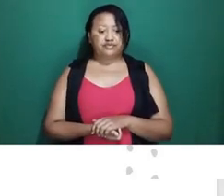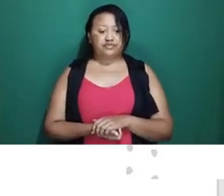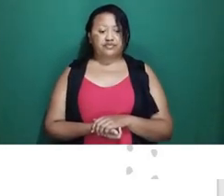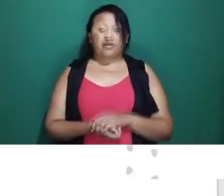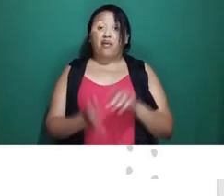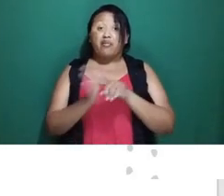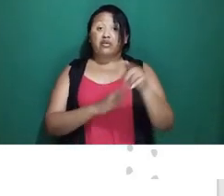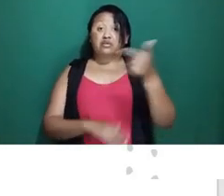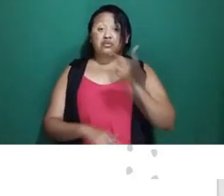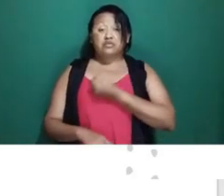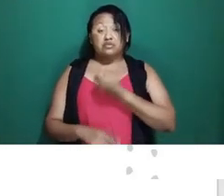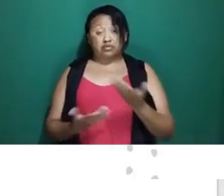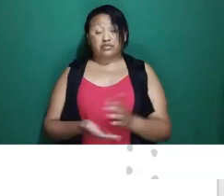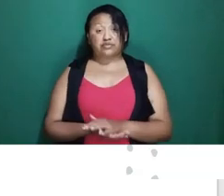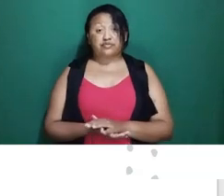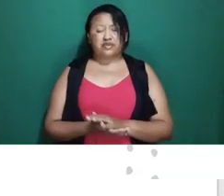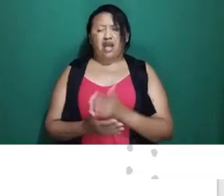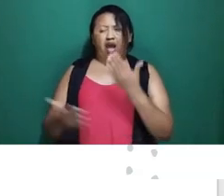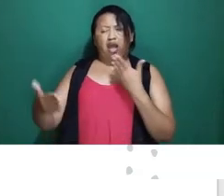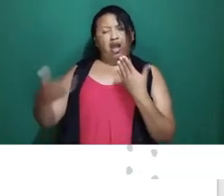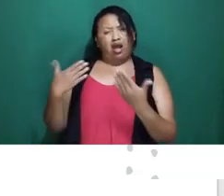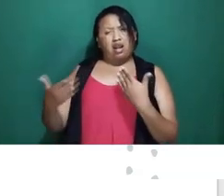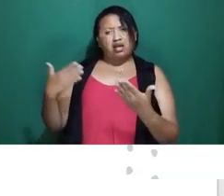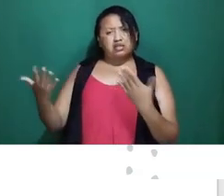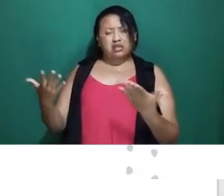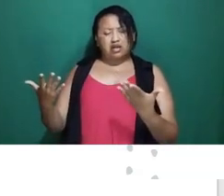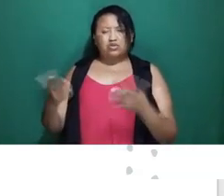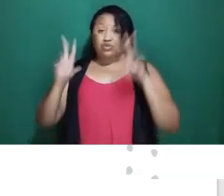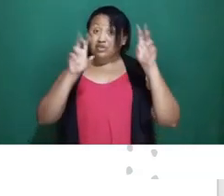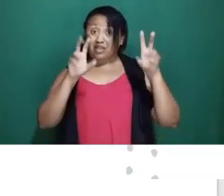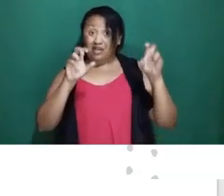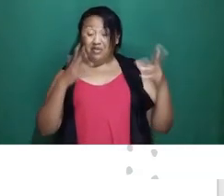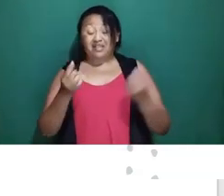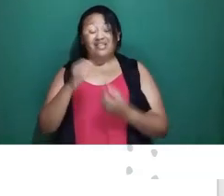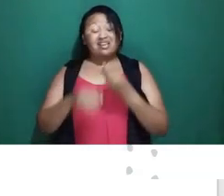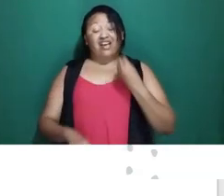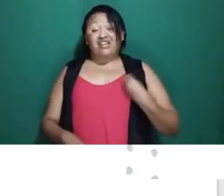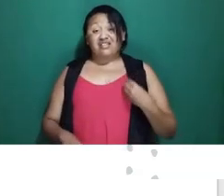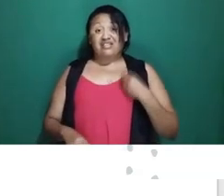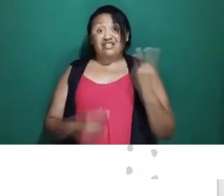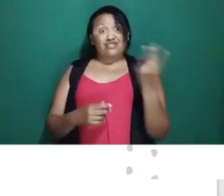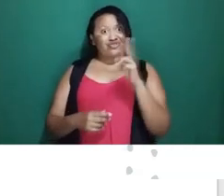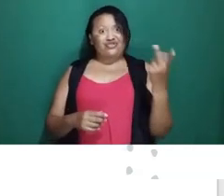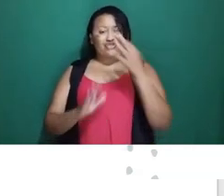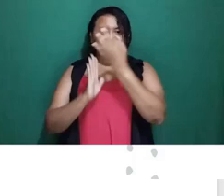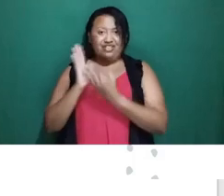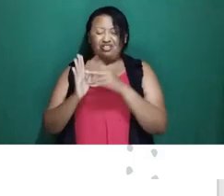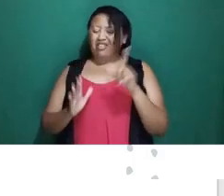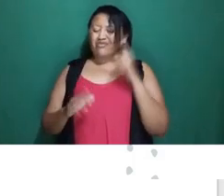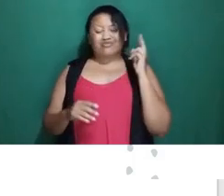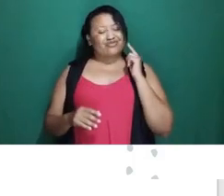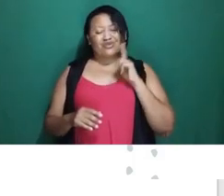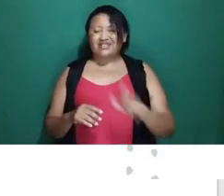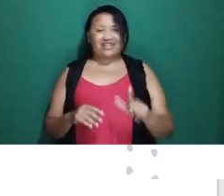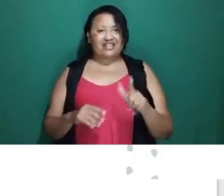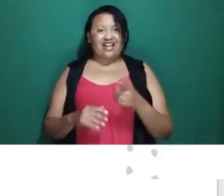questão 2 né sobre a relação temática existente entre os dois textos não é possível afirmar que